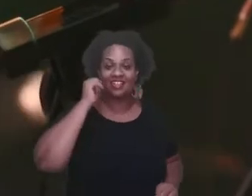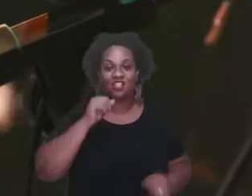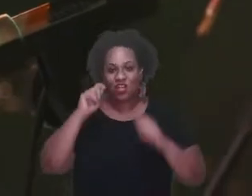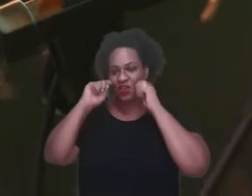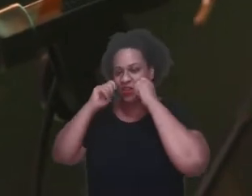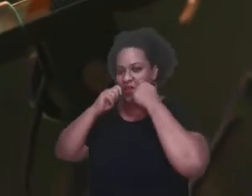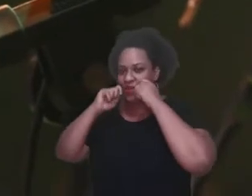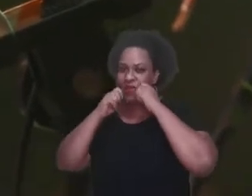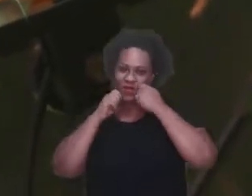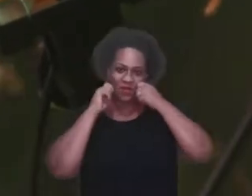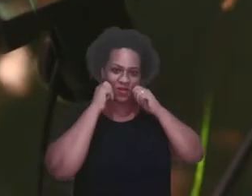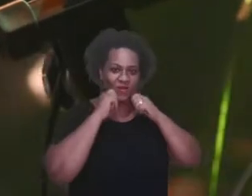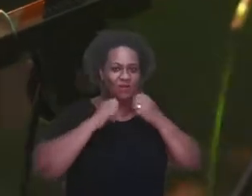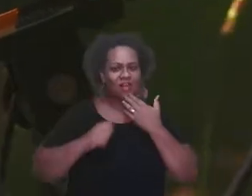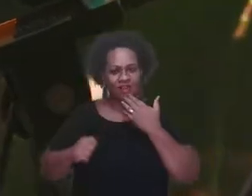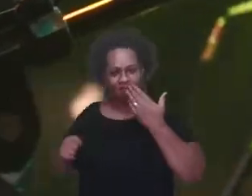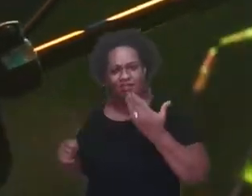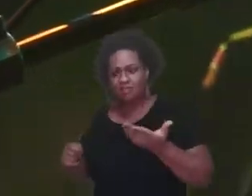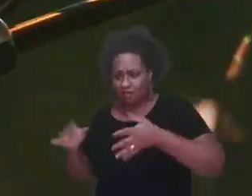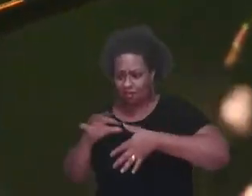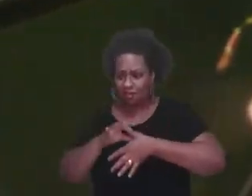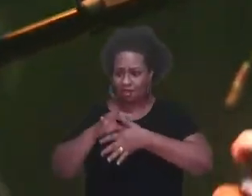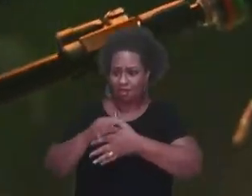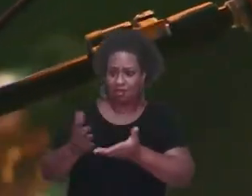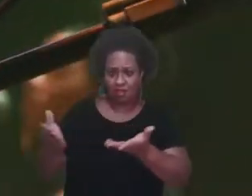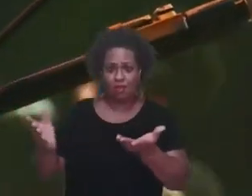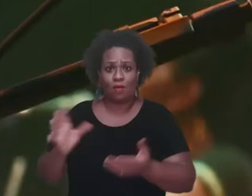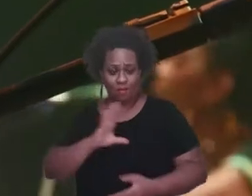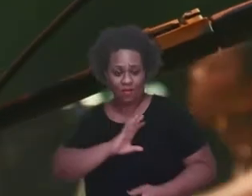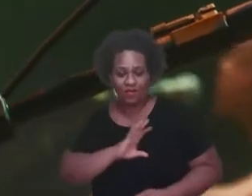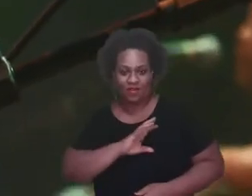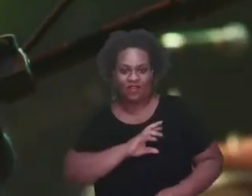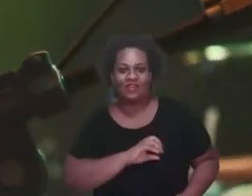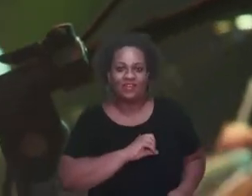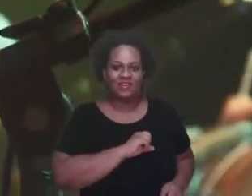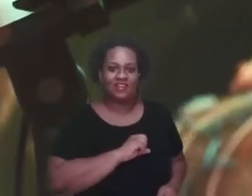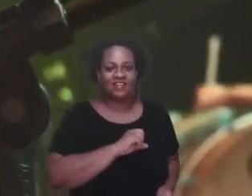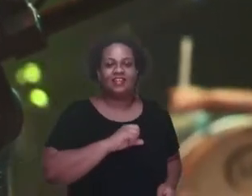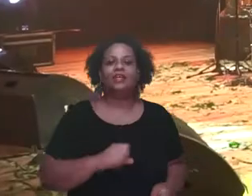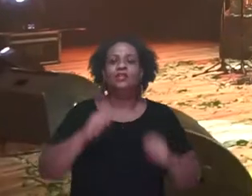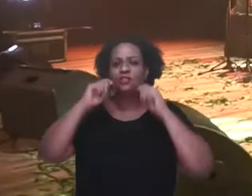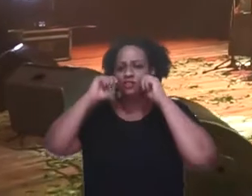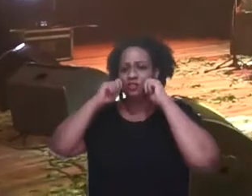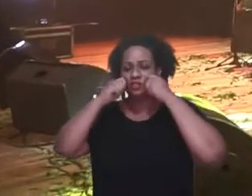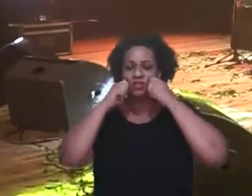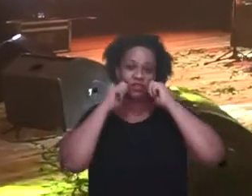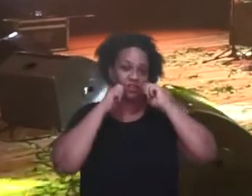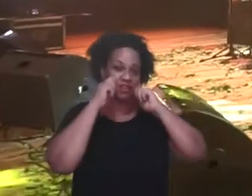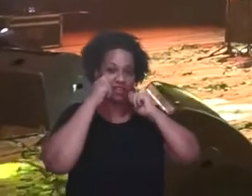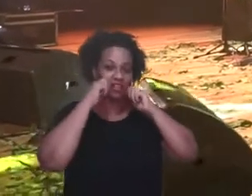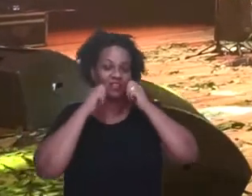adorou era chorou se disse Vera Onde tomar teu amor lera